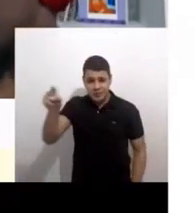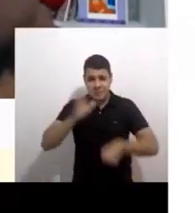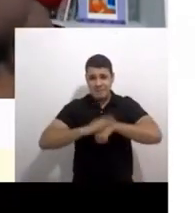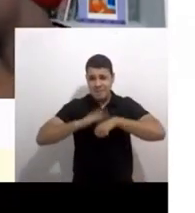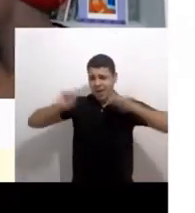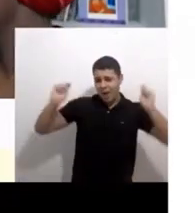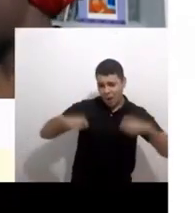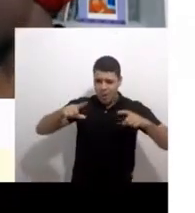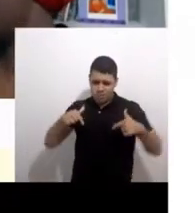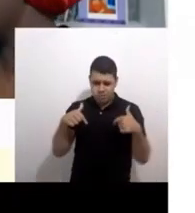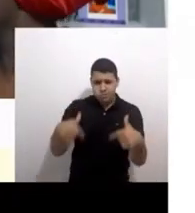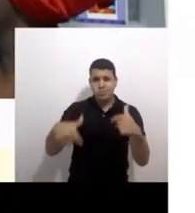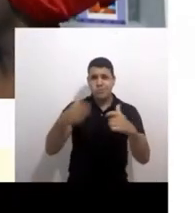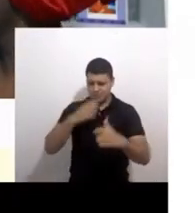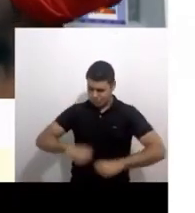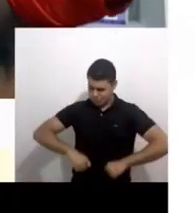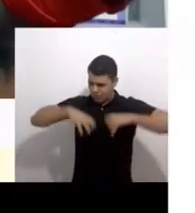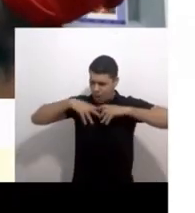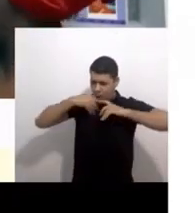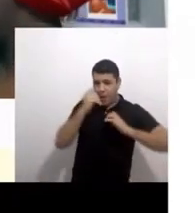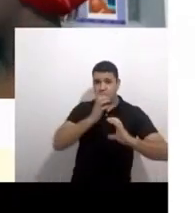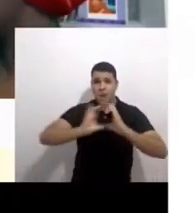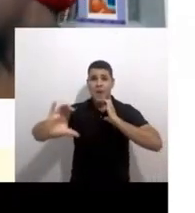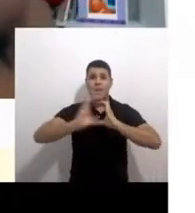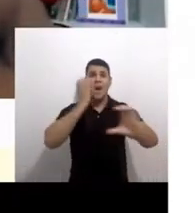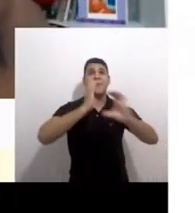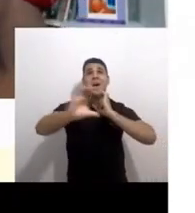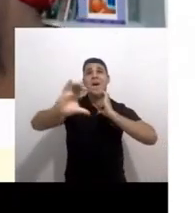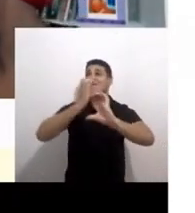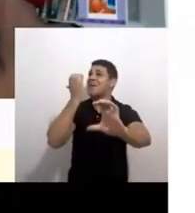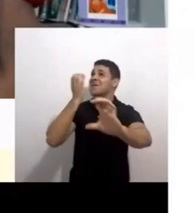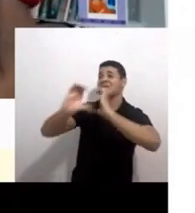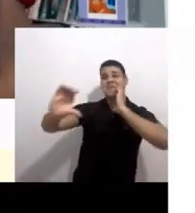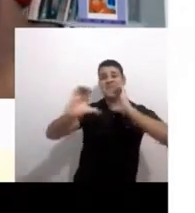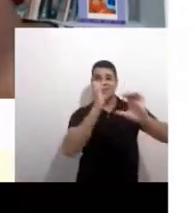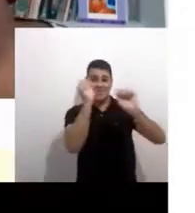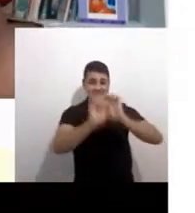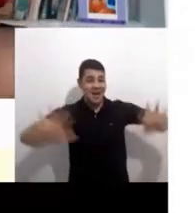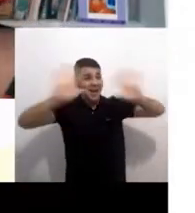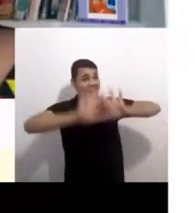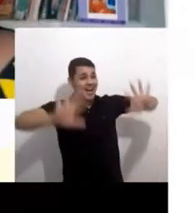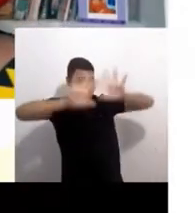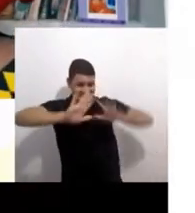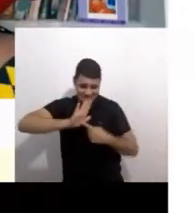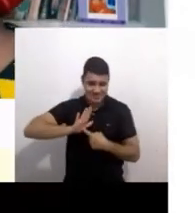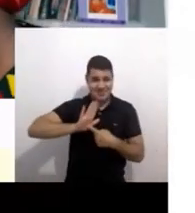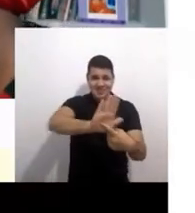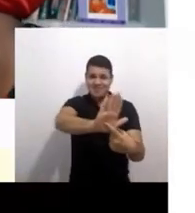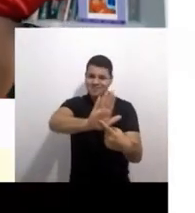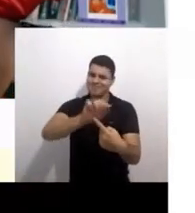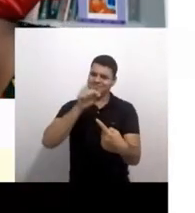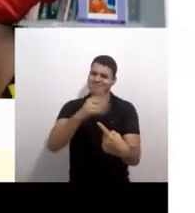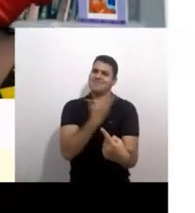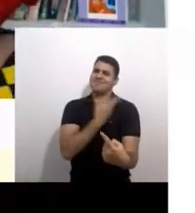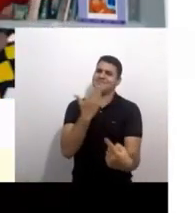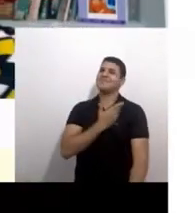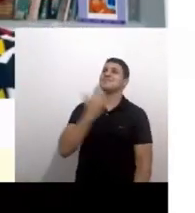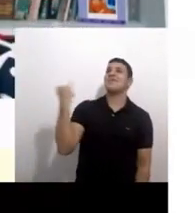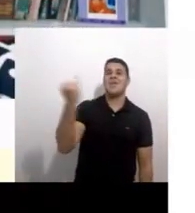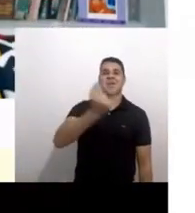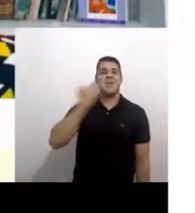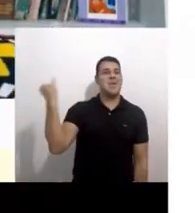capaz desocupar a sua voz Celebrar o verdade